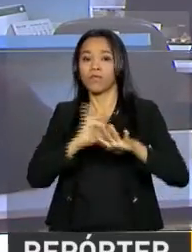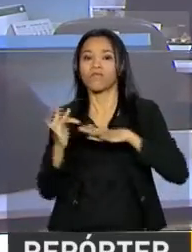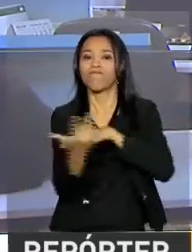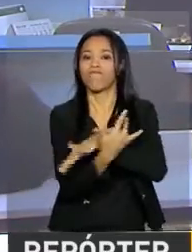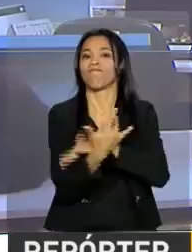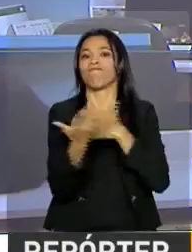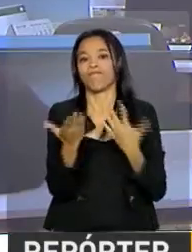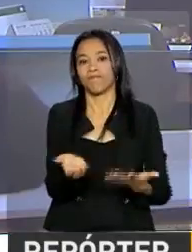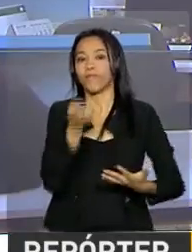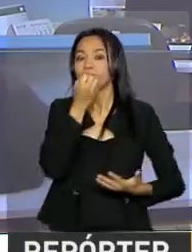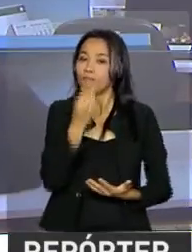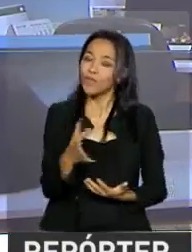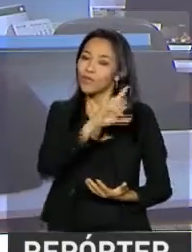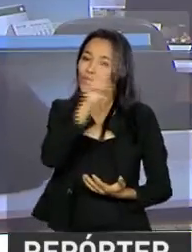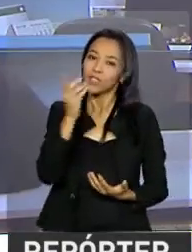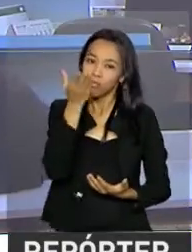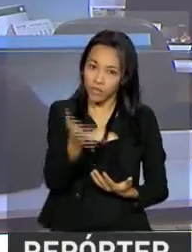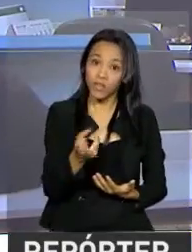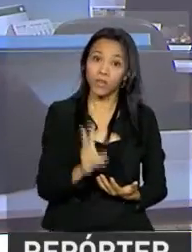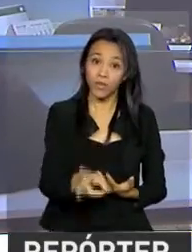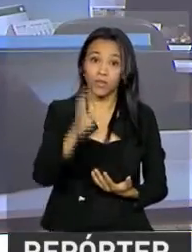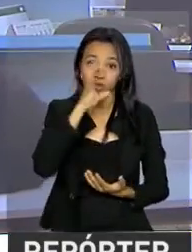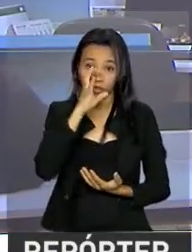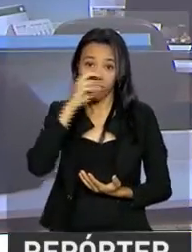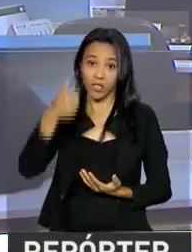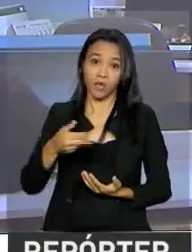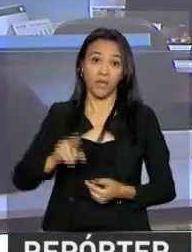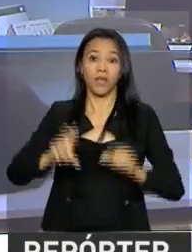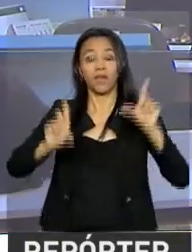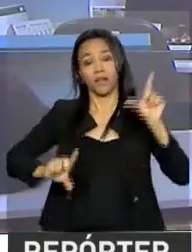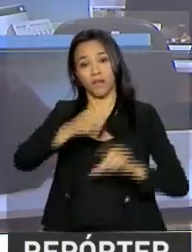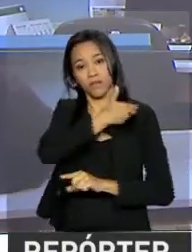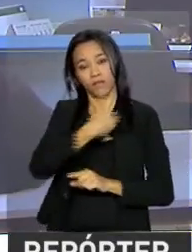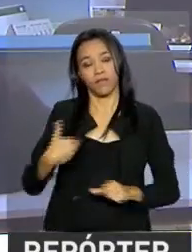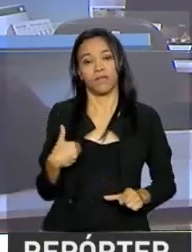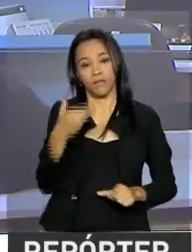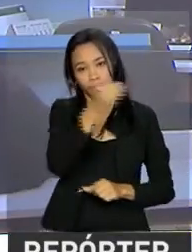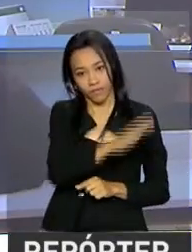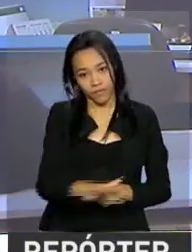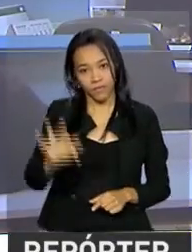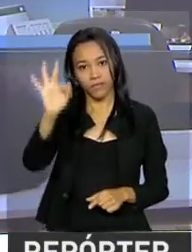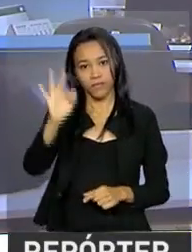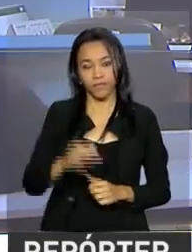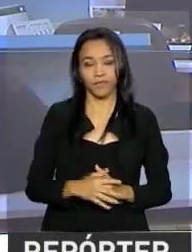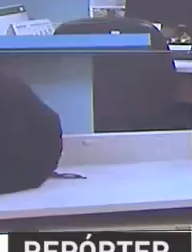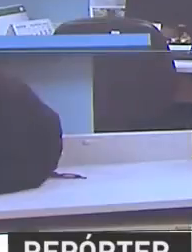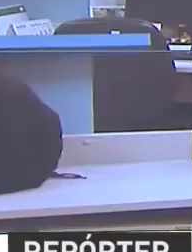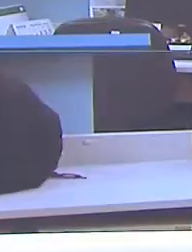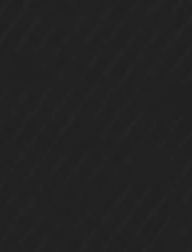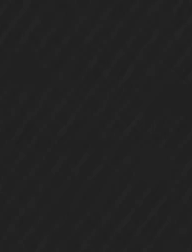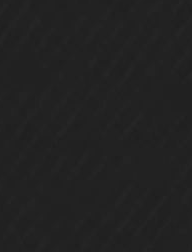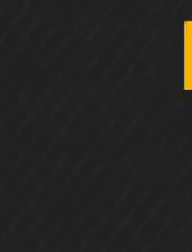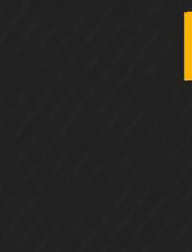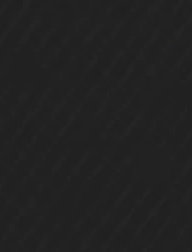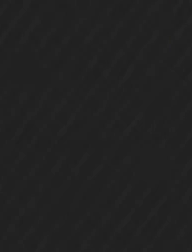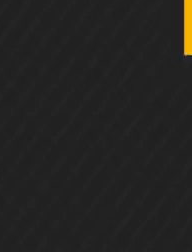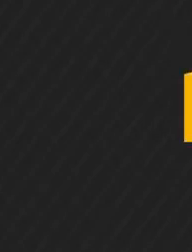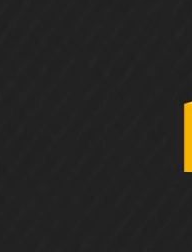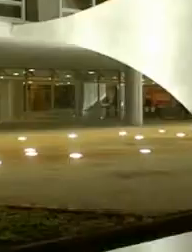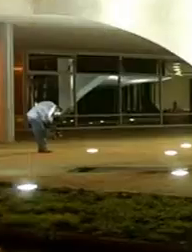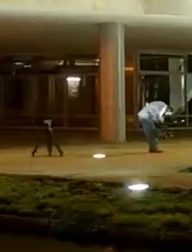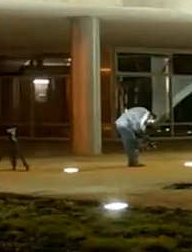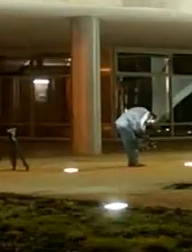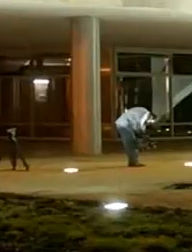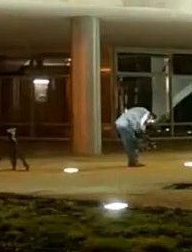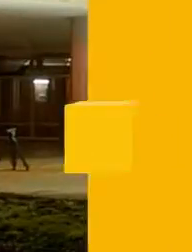redes sociais. Um bom dia para você e continue com a gente aqui na NBR, a TV do Governo Federal.